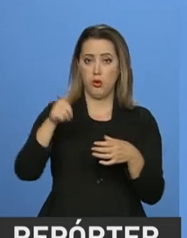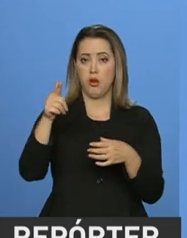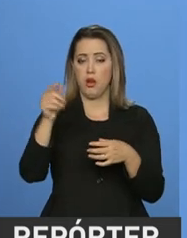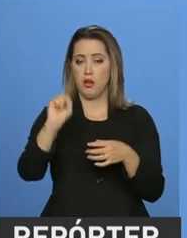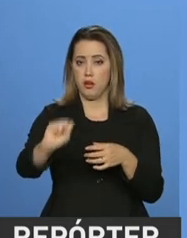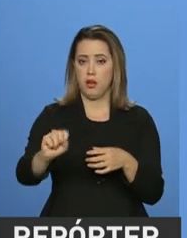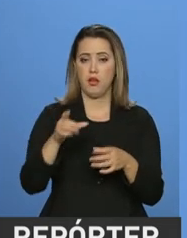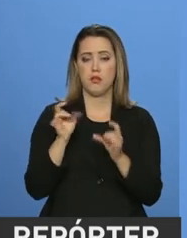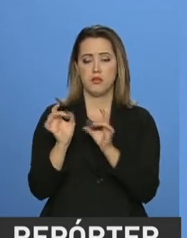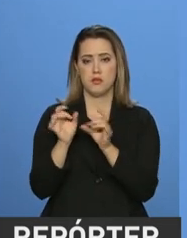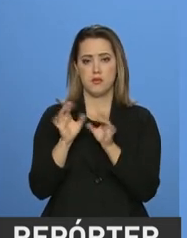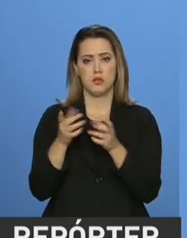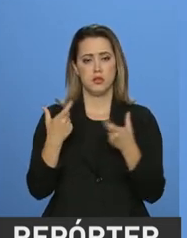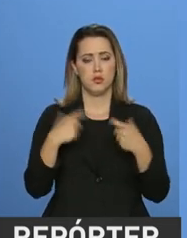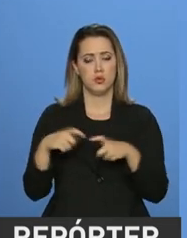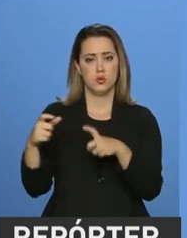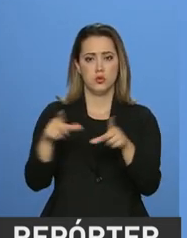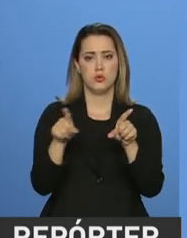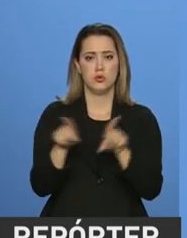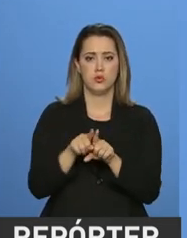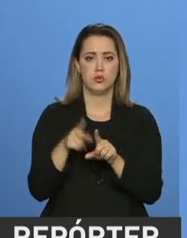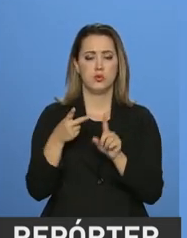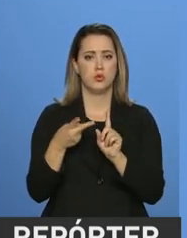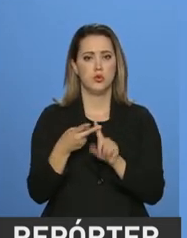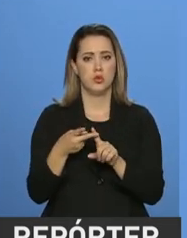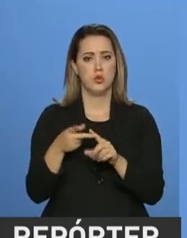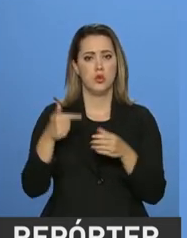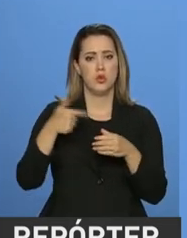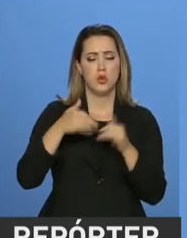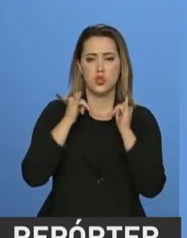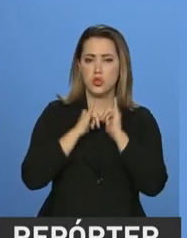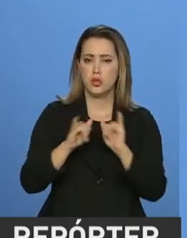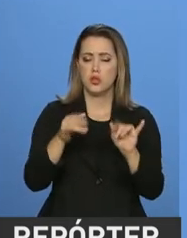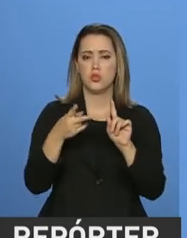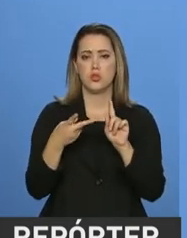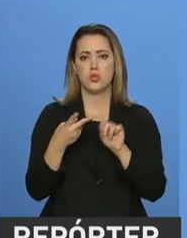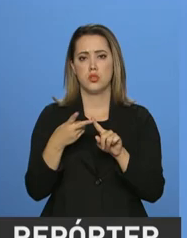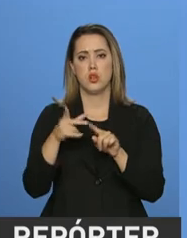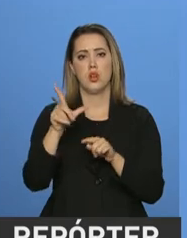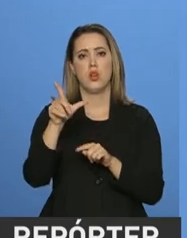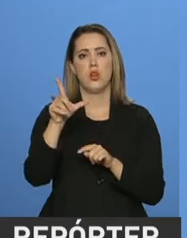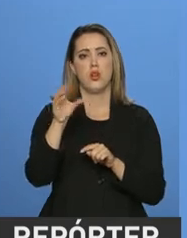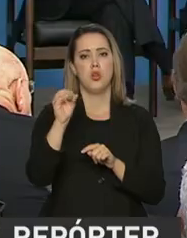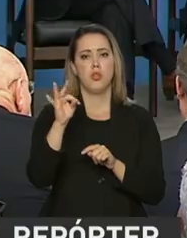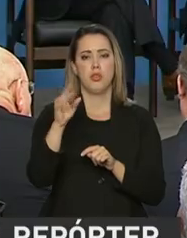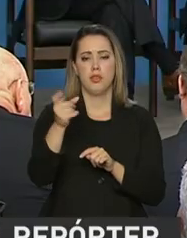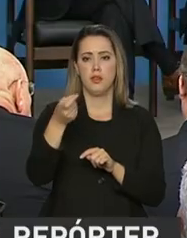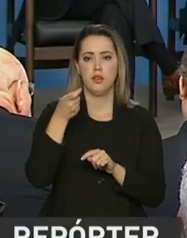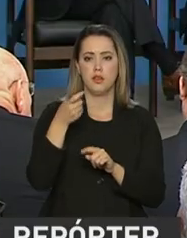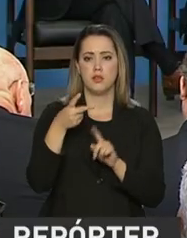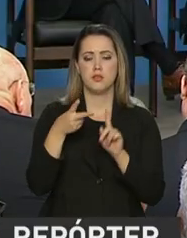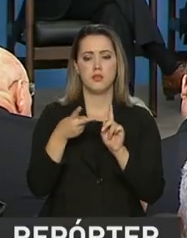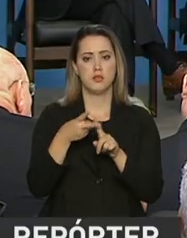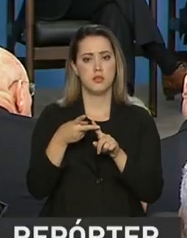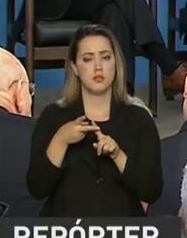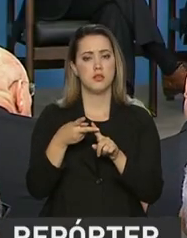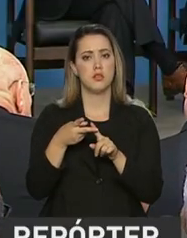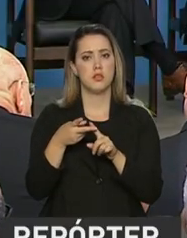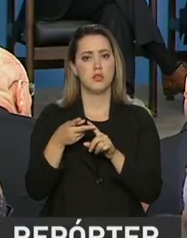longe de usinas hidrelétricas vamos ter o leão da loteca loteria instantânea